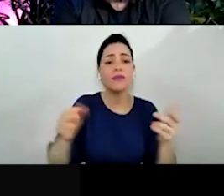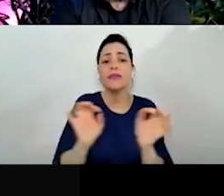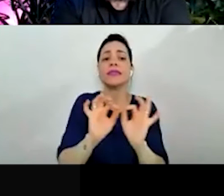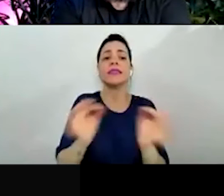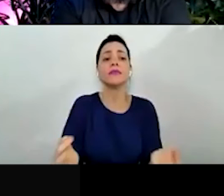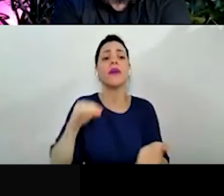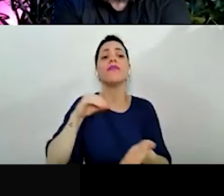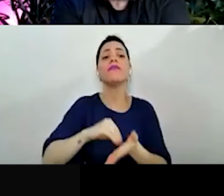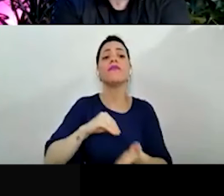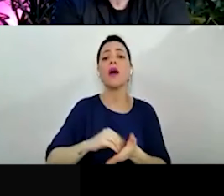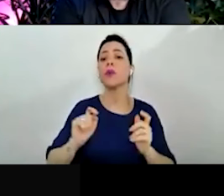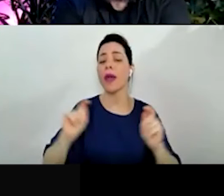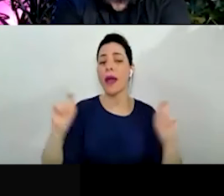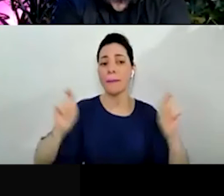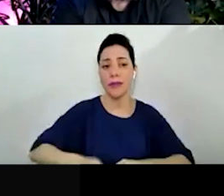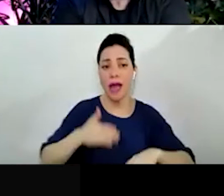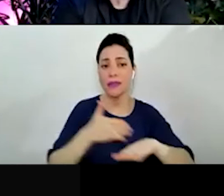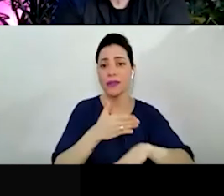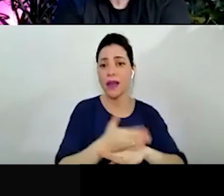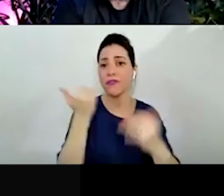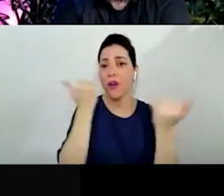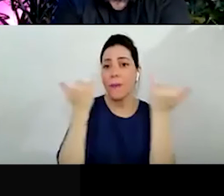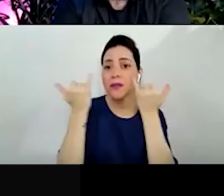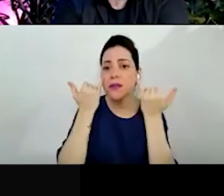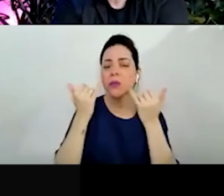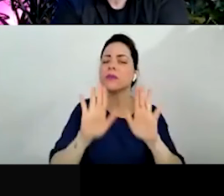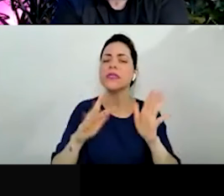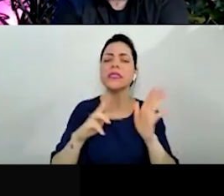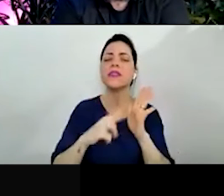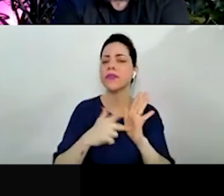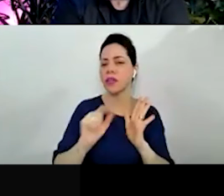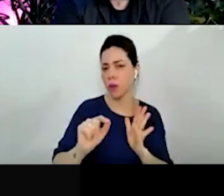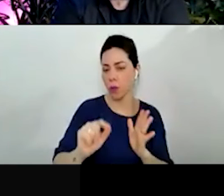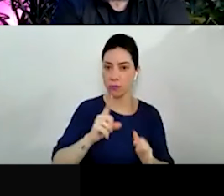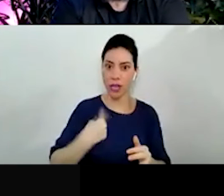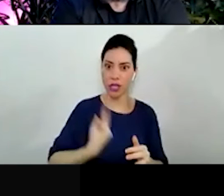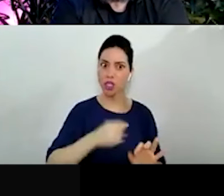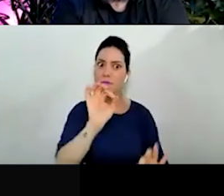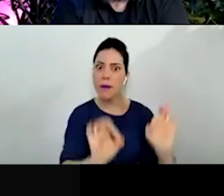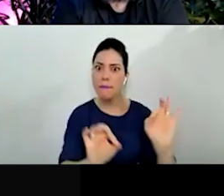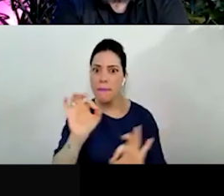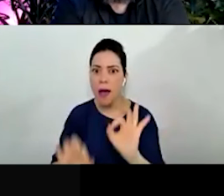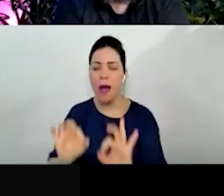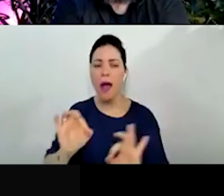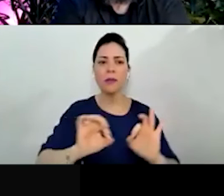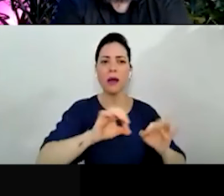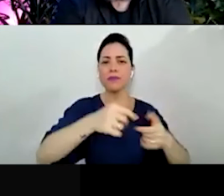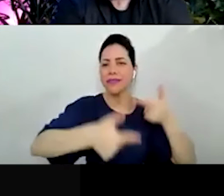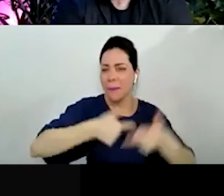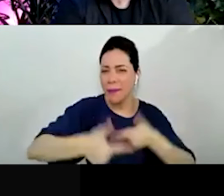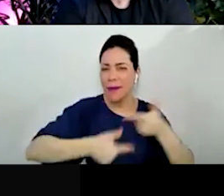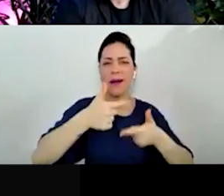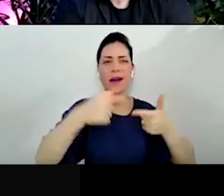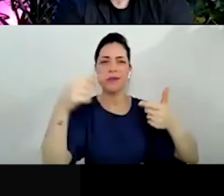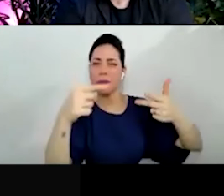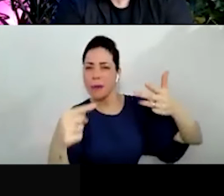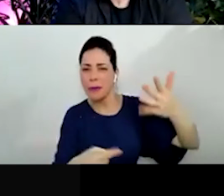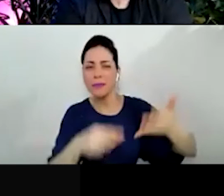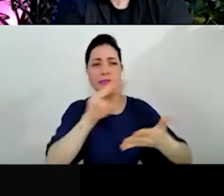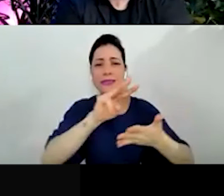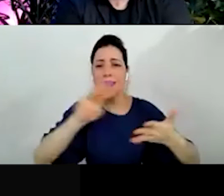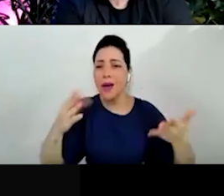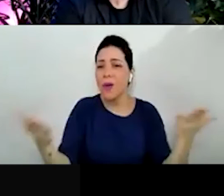capacidade de acessar informação então a gente está produzindo conteúdos que hoje é e serviços que as pessoas fazem